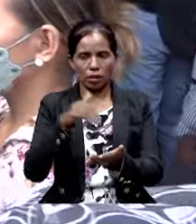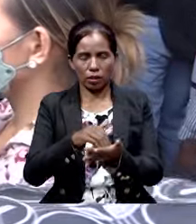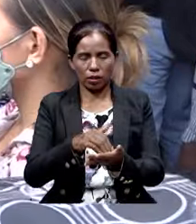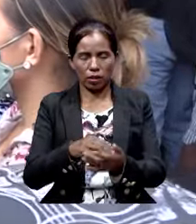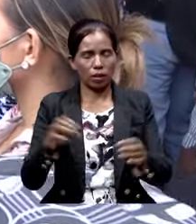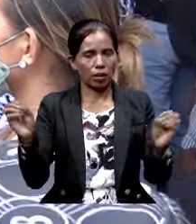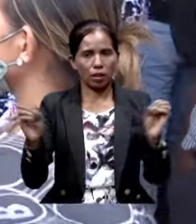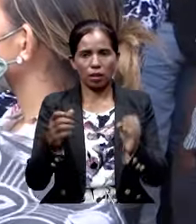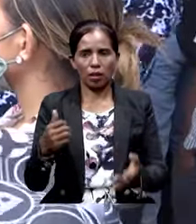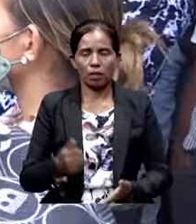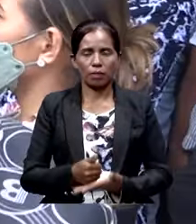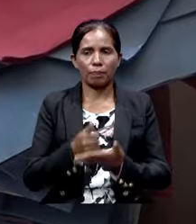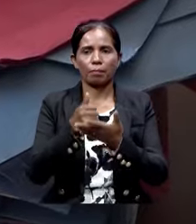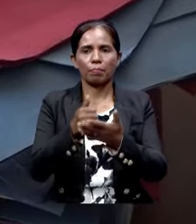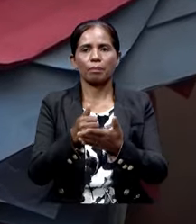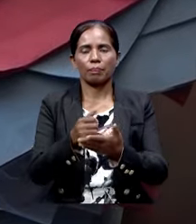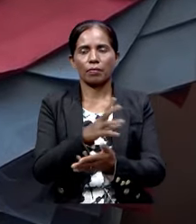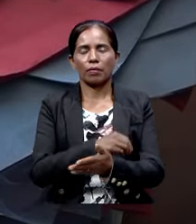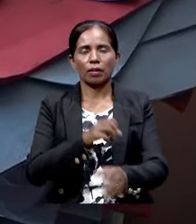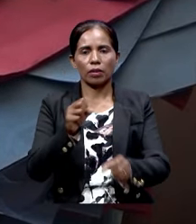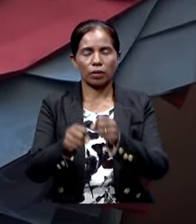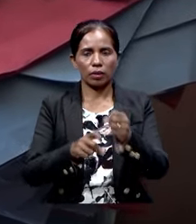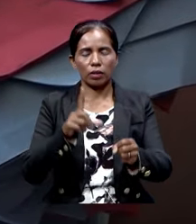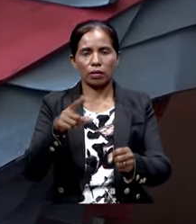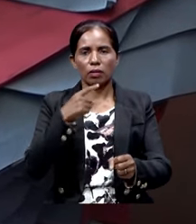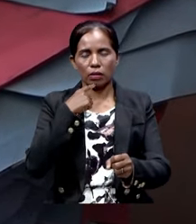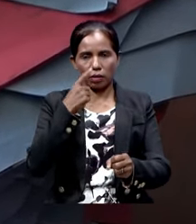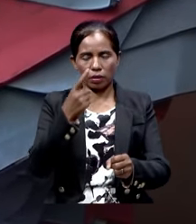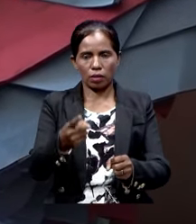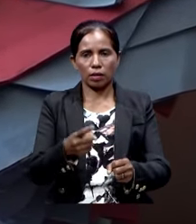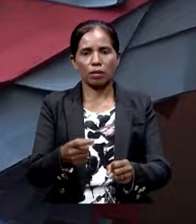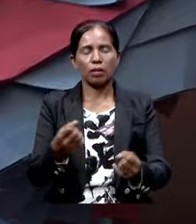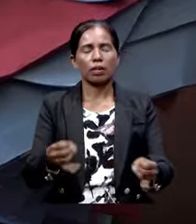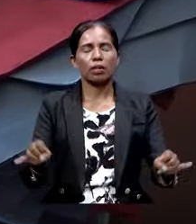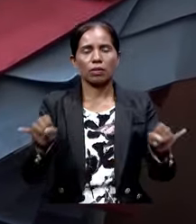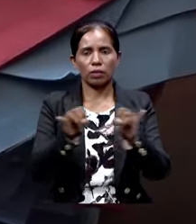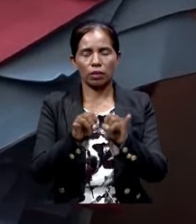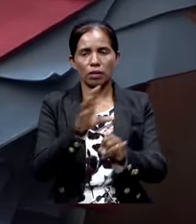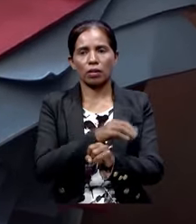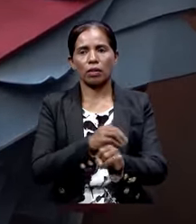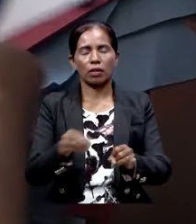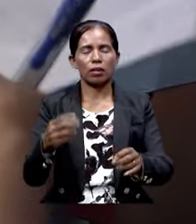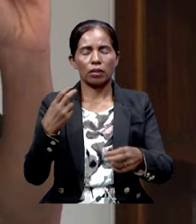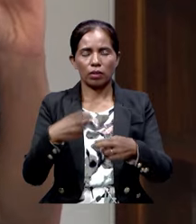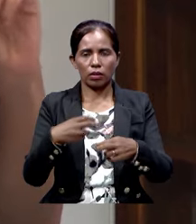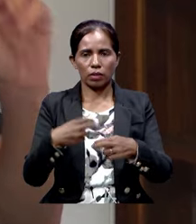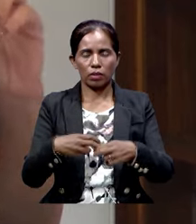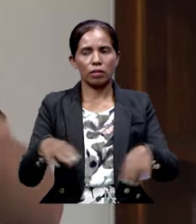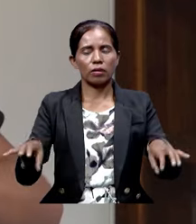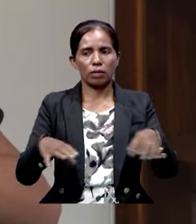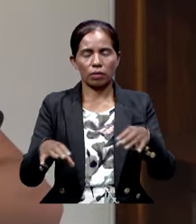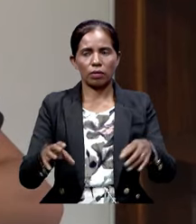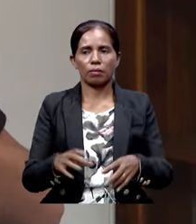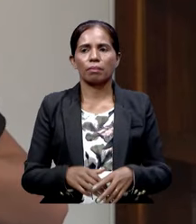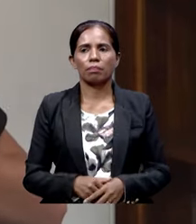iha solução nune sociedade civil considera instituição refere falha iha